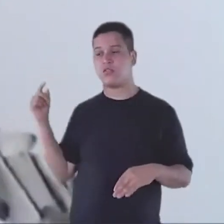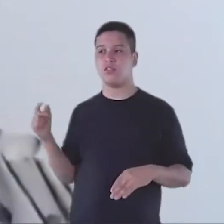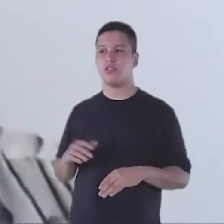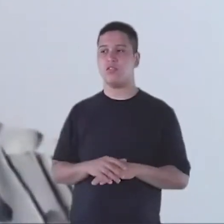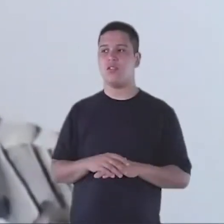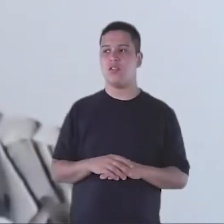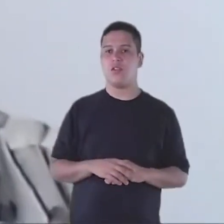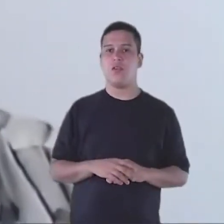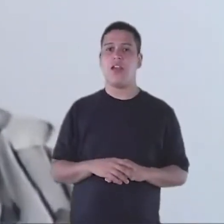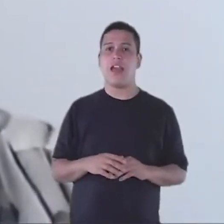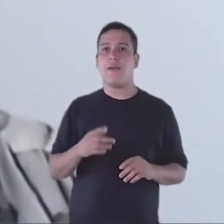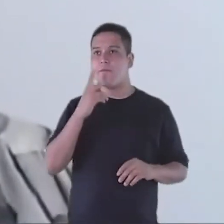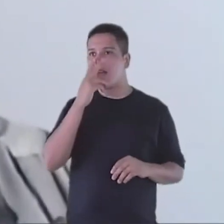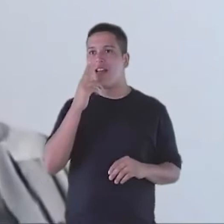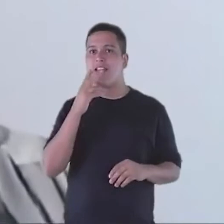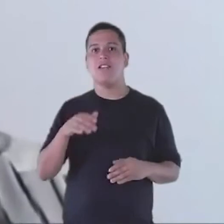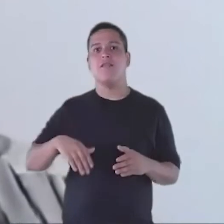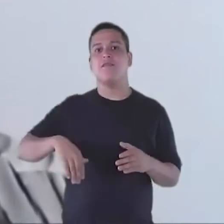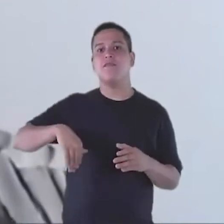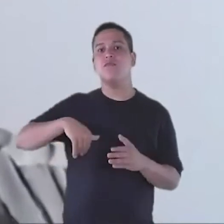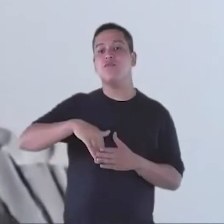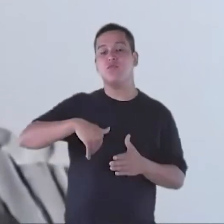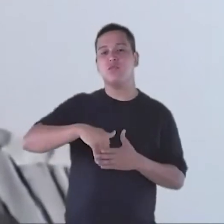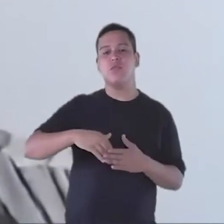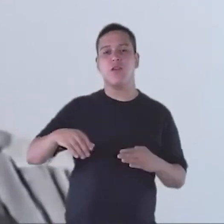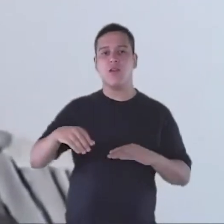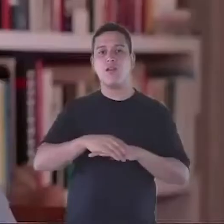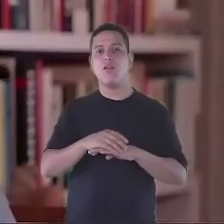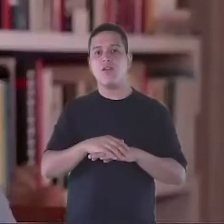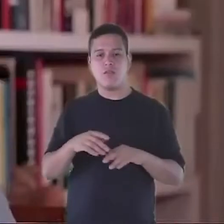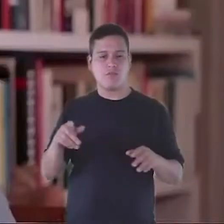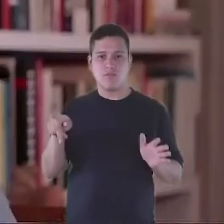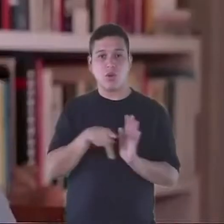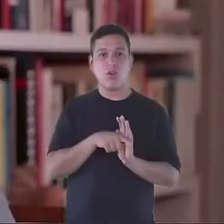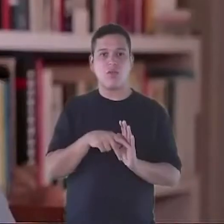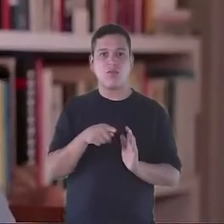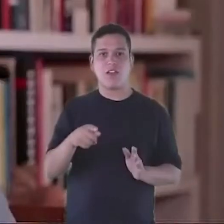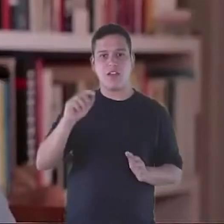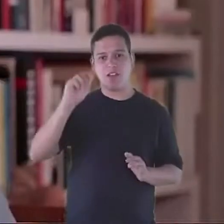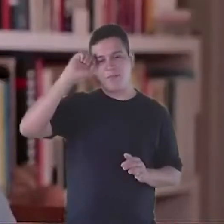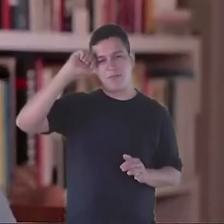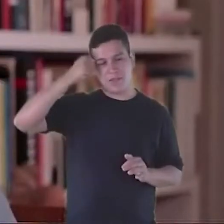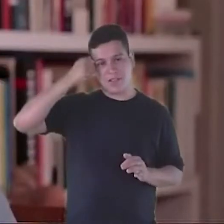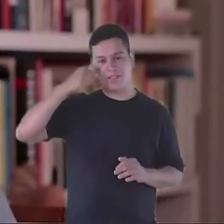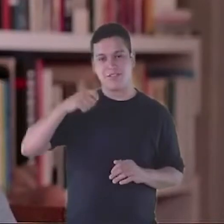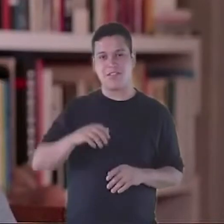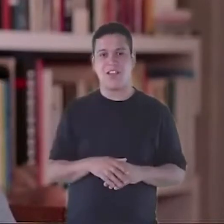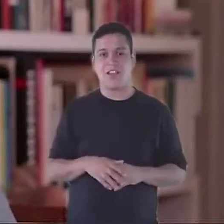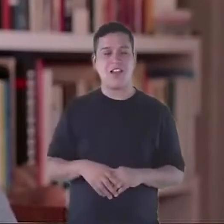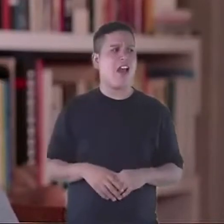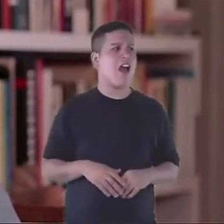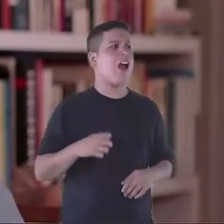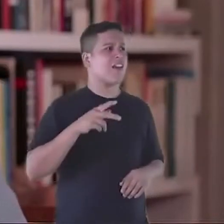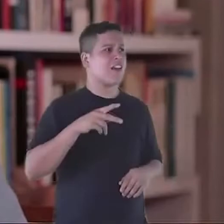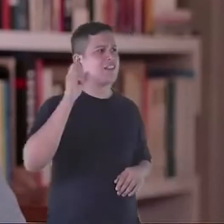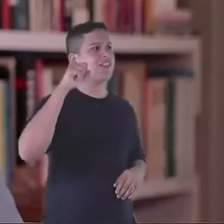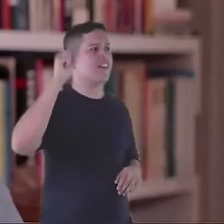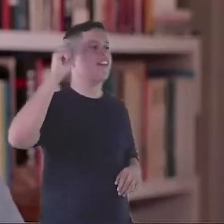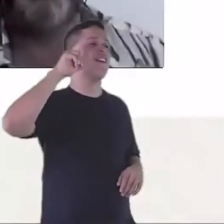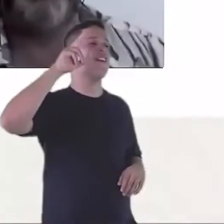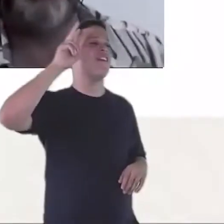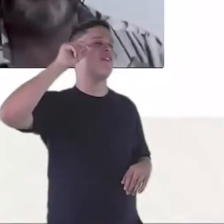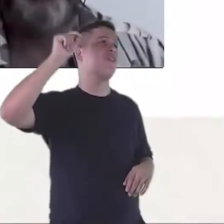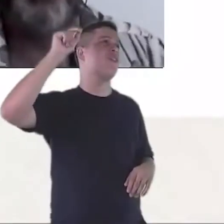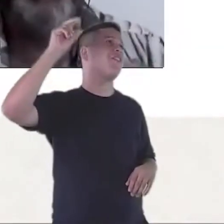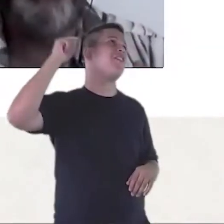Quechute é tipo uma chuteira preta. E era a glória ter um quechute. No dia que eu ganhei um quechute, eu me Eu tava senti com um quechute.